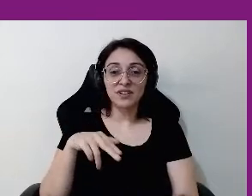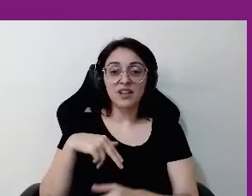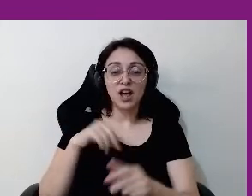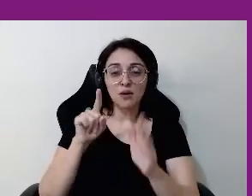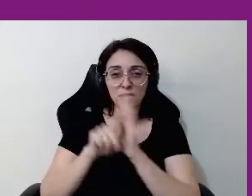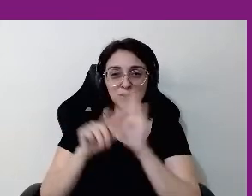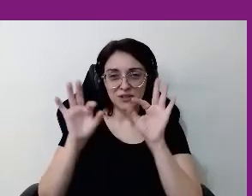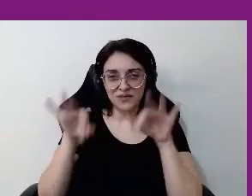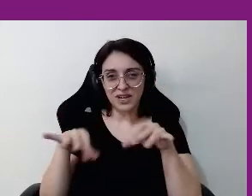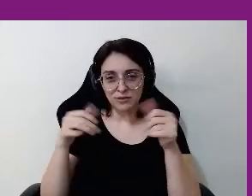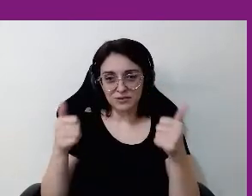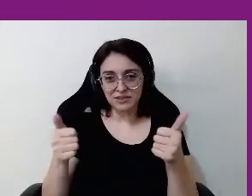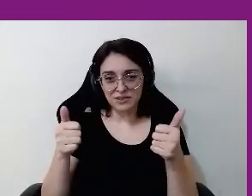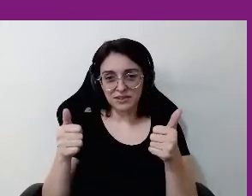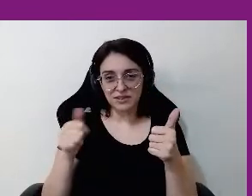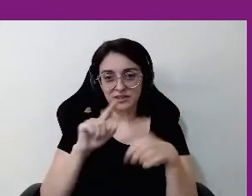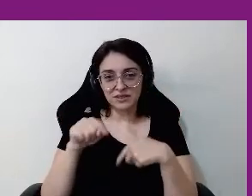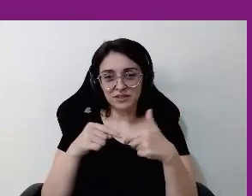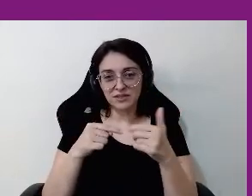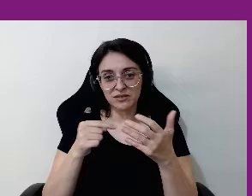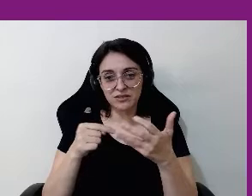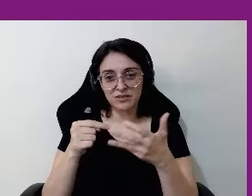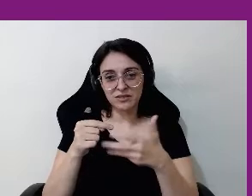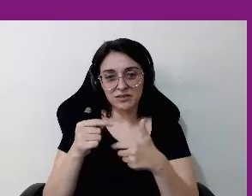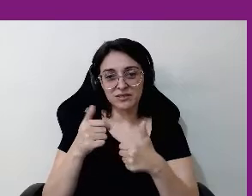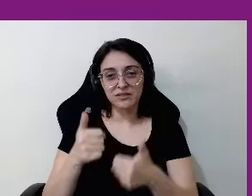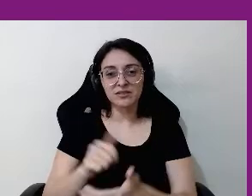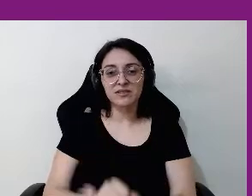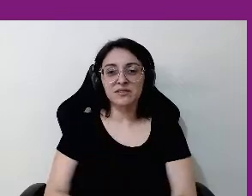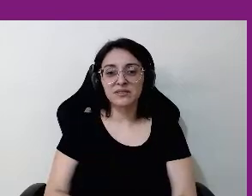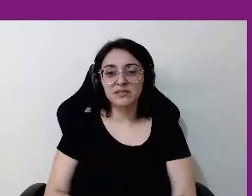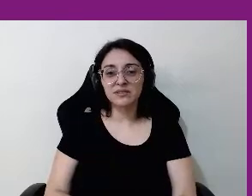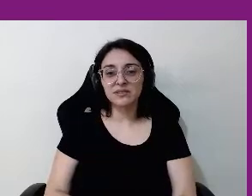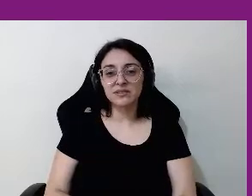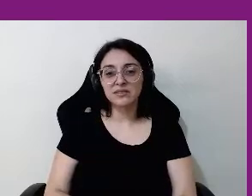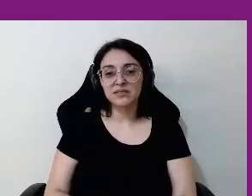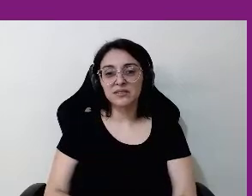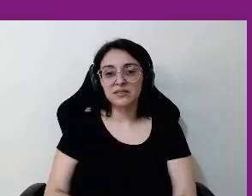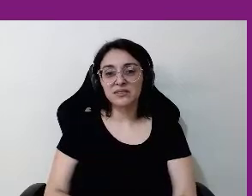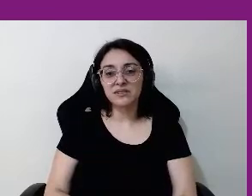vamos deixar para o final. The questions will be at the end of this part of the symposium.